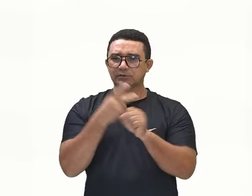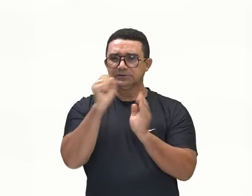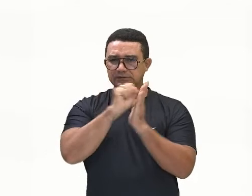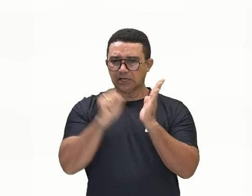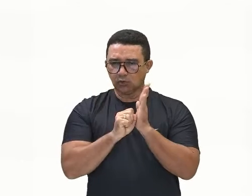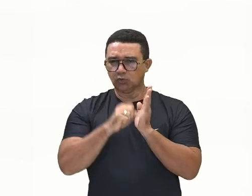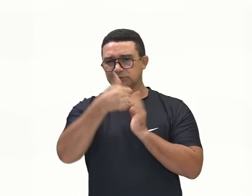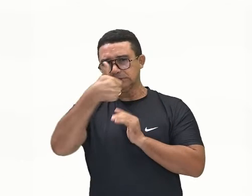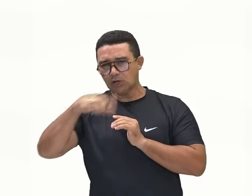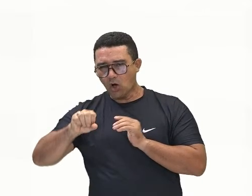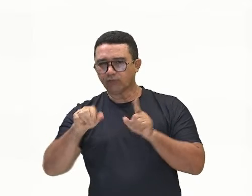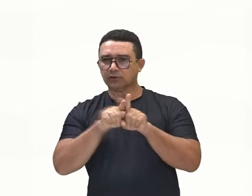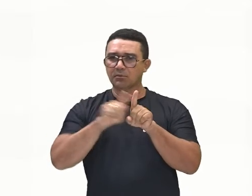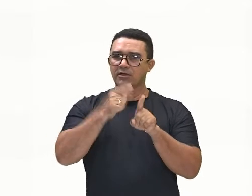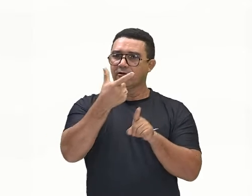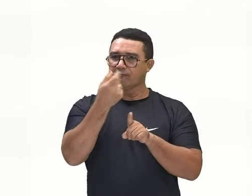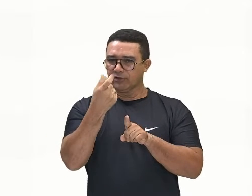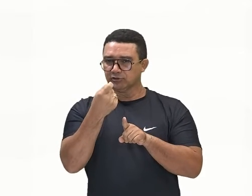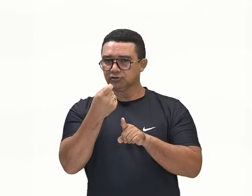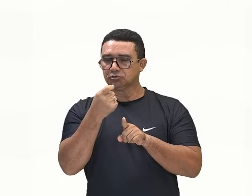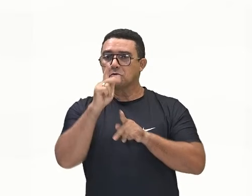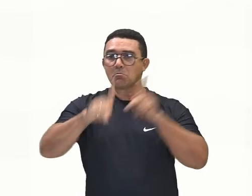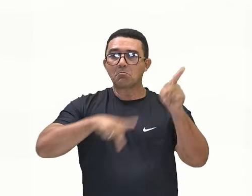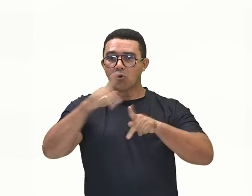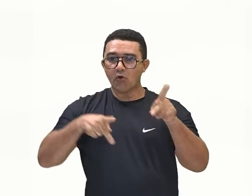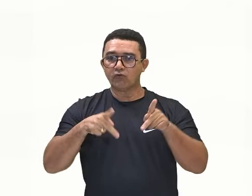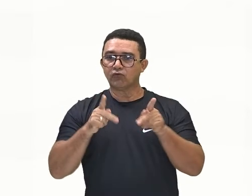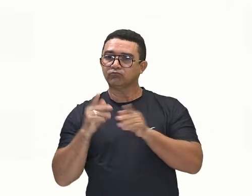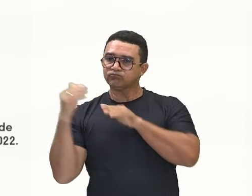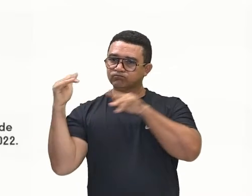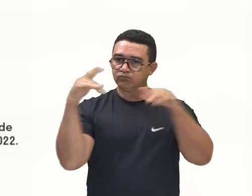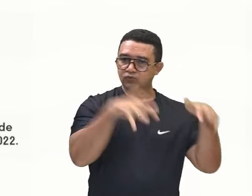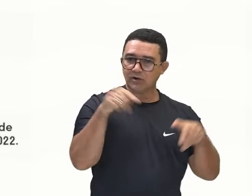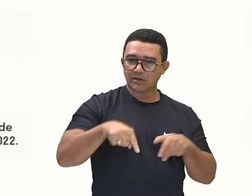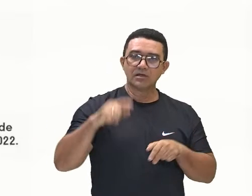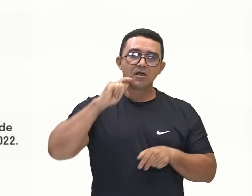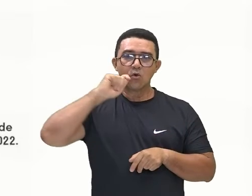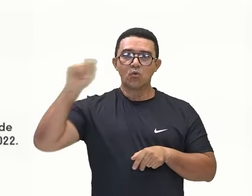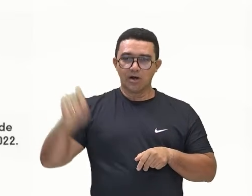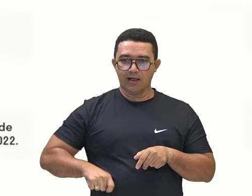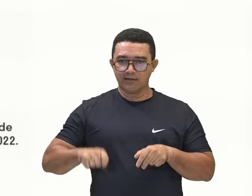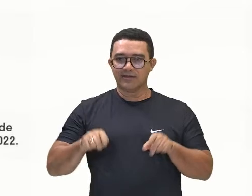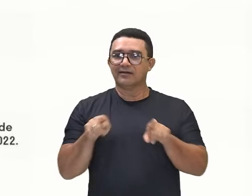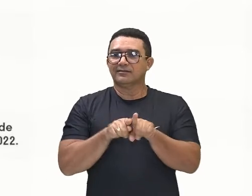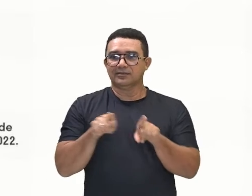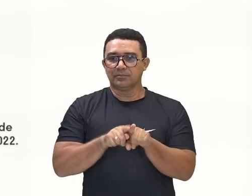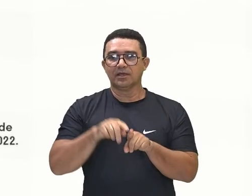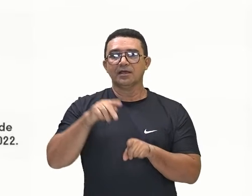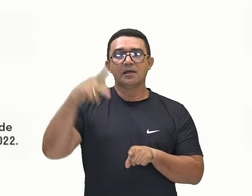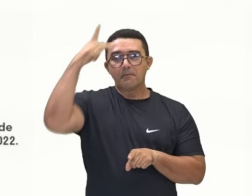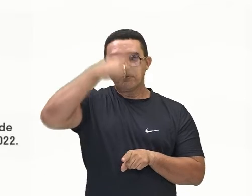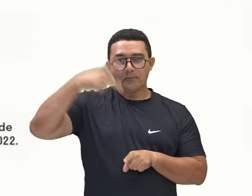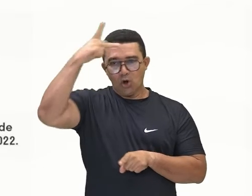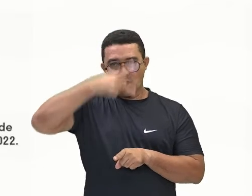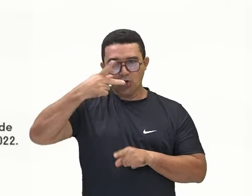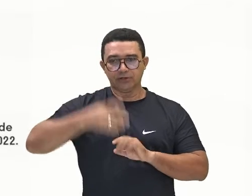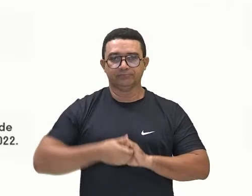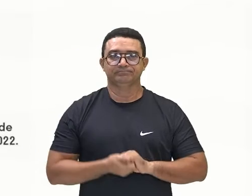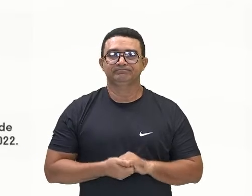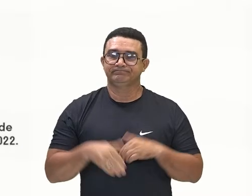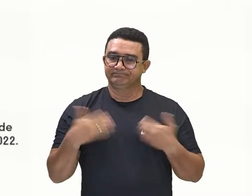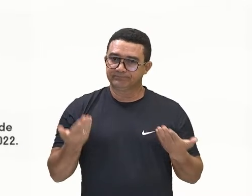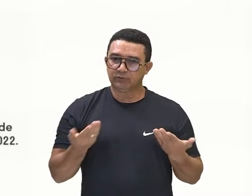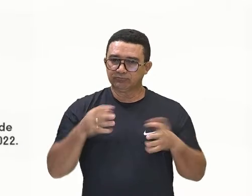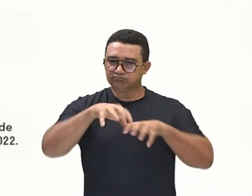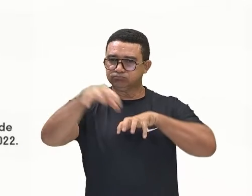e XX, a gente vai ter a vinda da população ucraniana e polonesa. E aí a gente verifica a